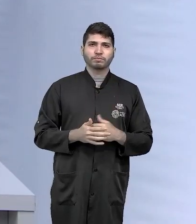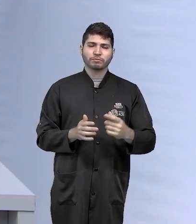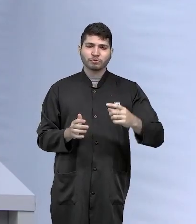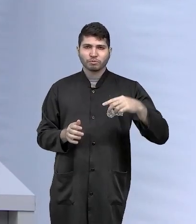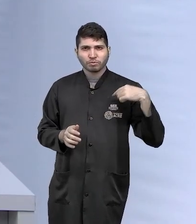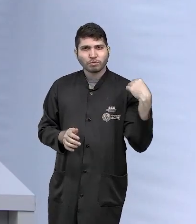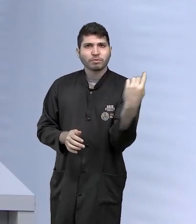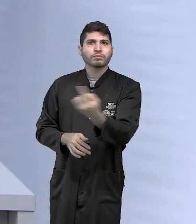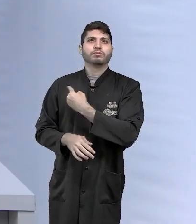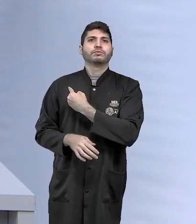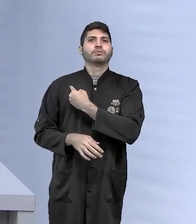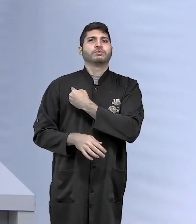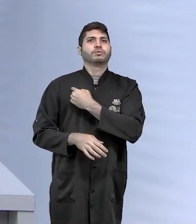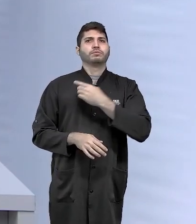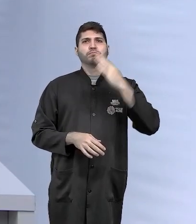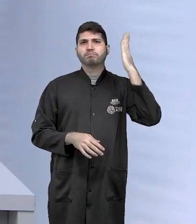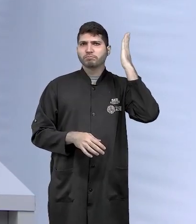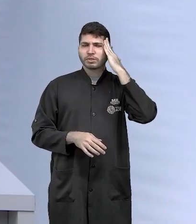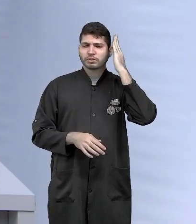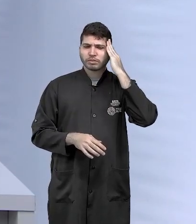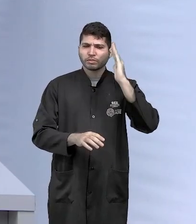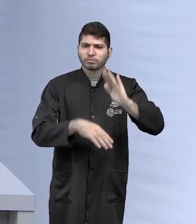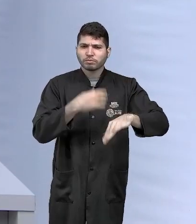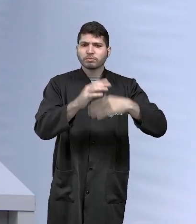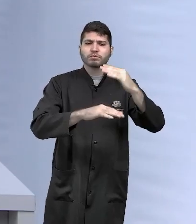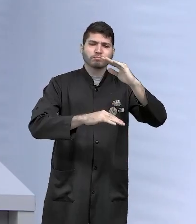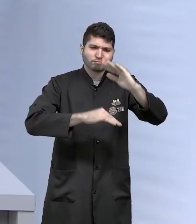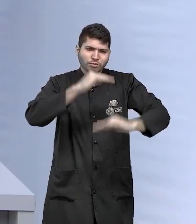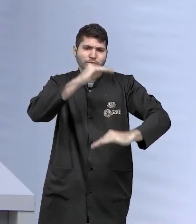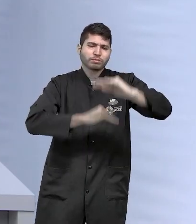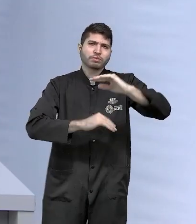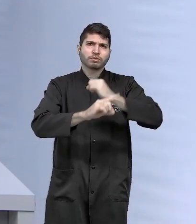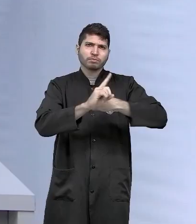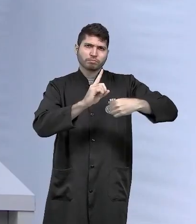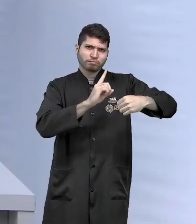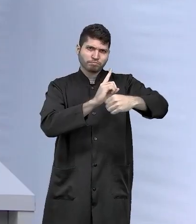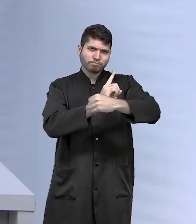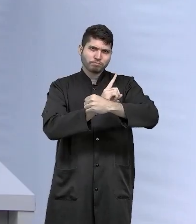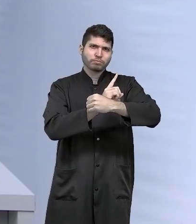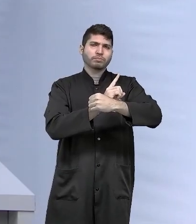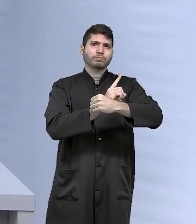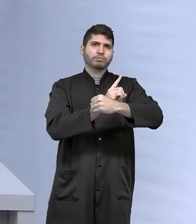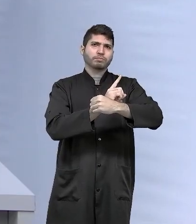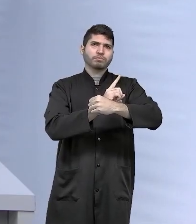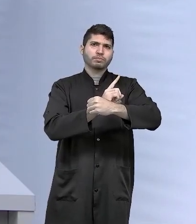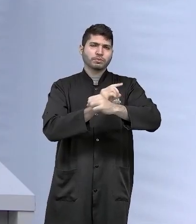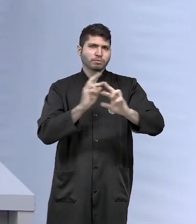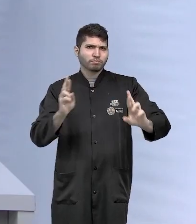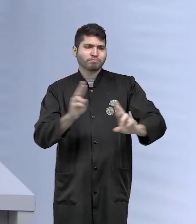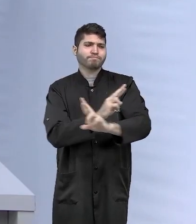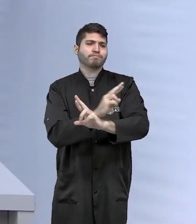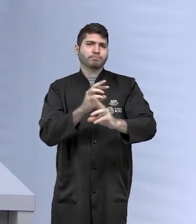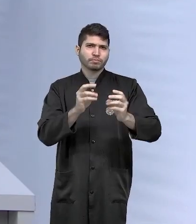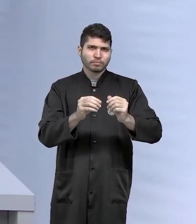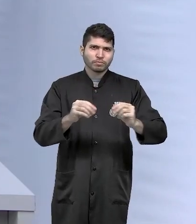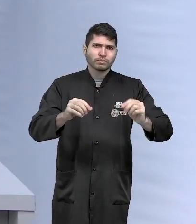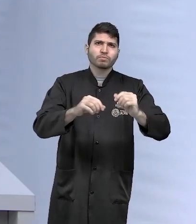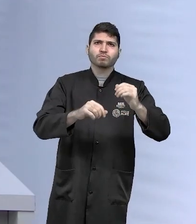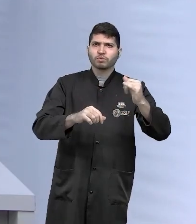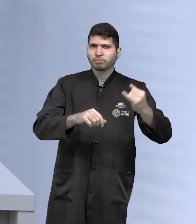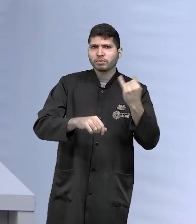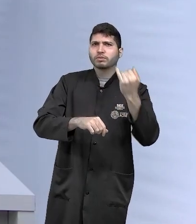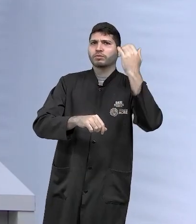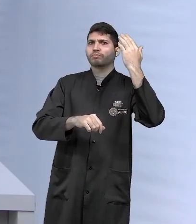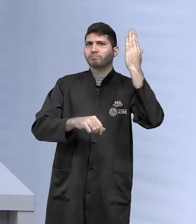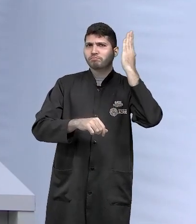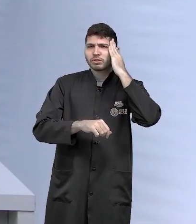entender como que se dá esse processo de desigualdade atual no Brasil, que passa por essa questão de terras. É muito importante. Teremos